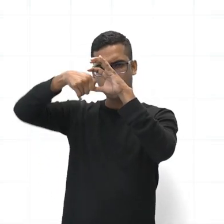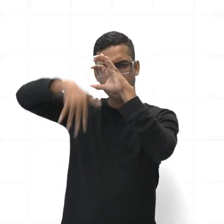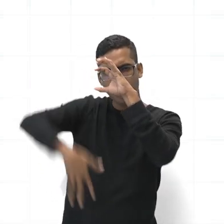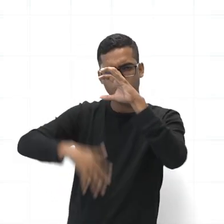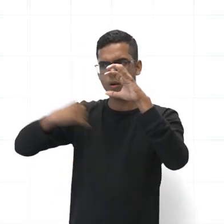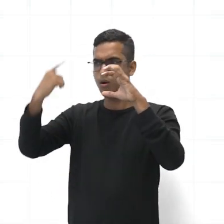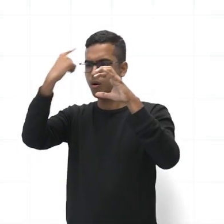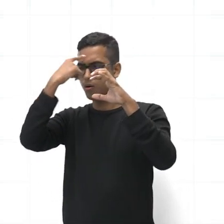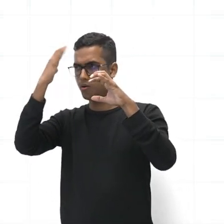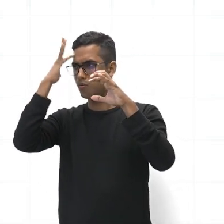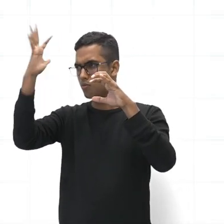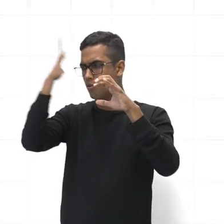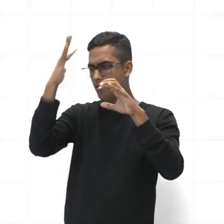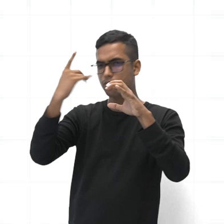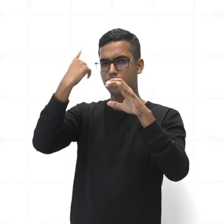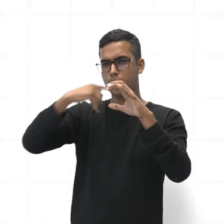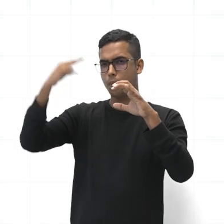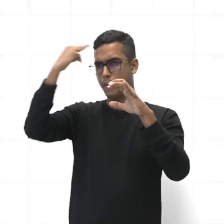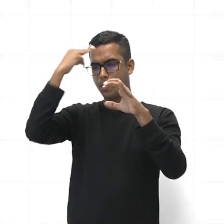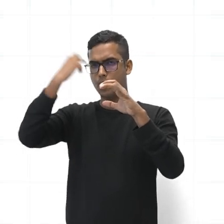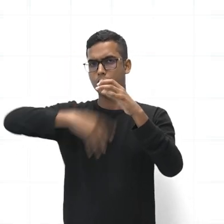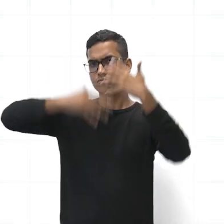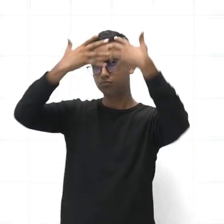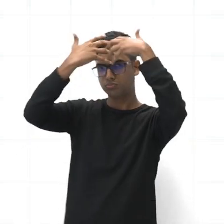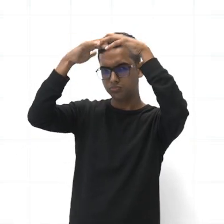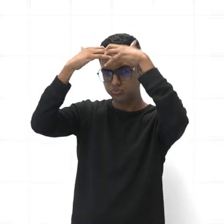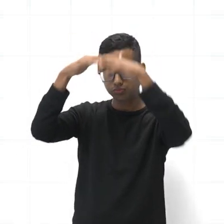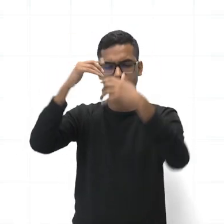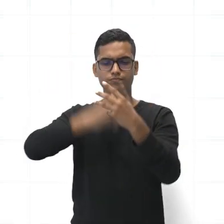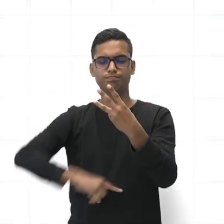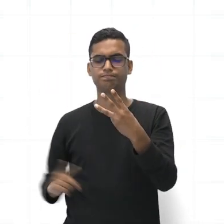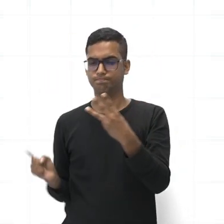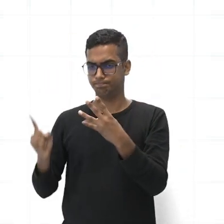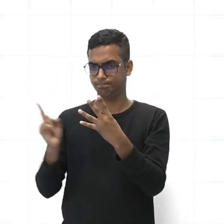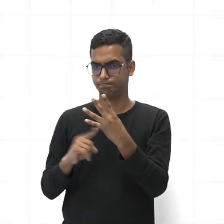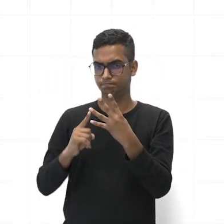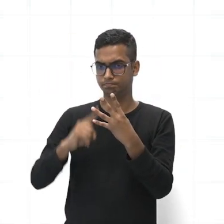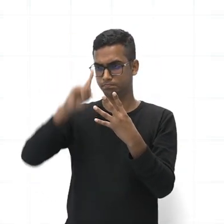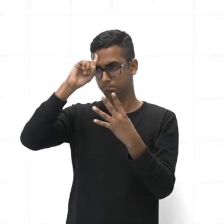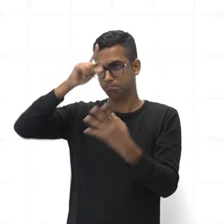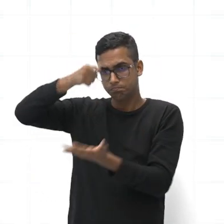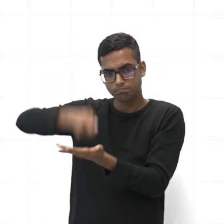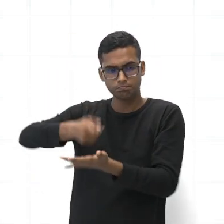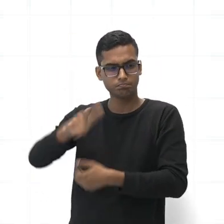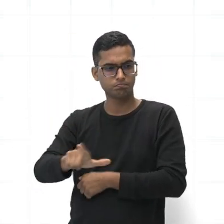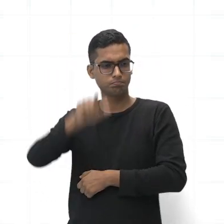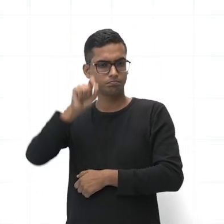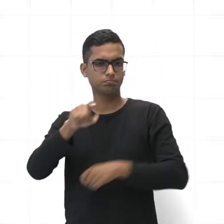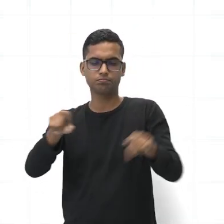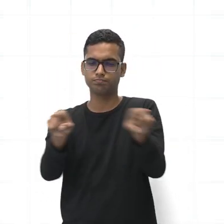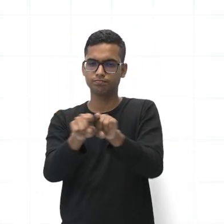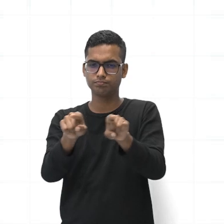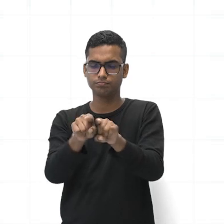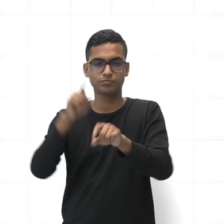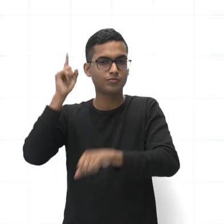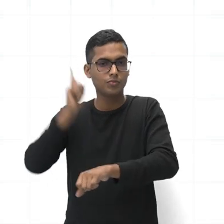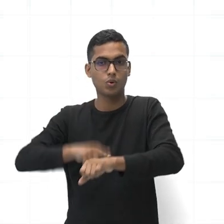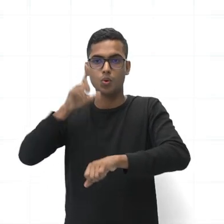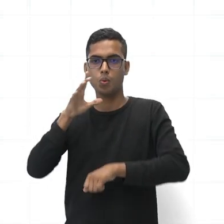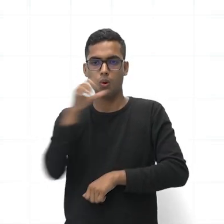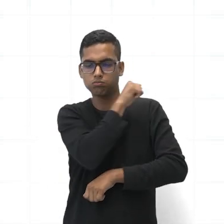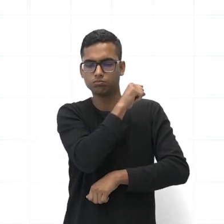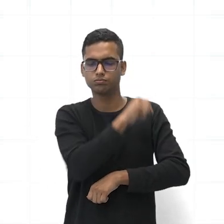o pensar, a memória, o raciocínio e a tomada de decisão, e isso em centésimos de